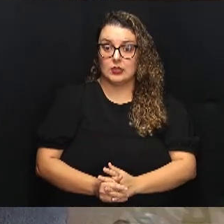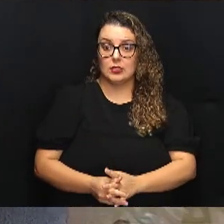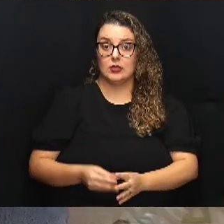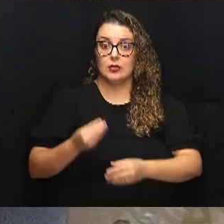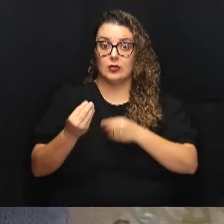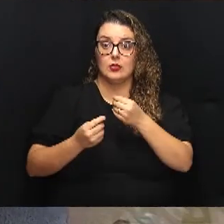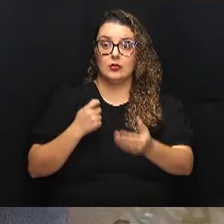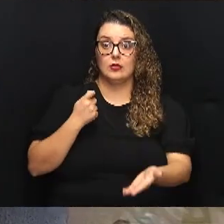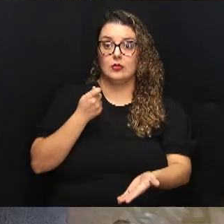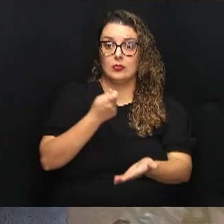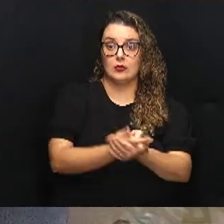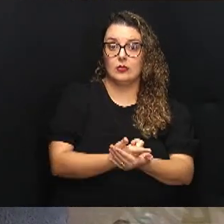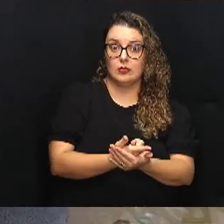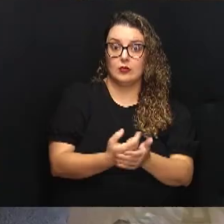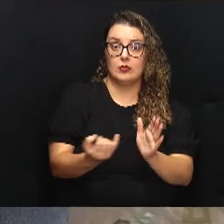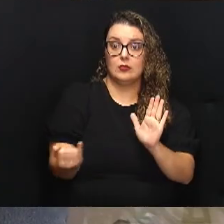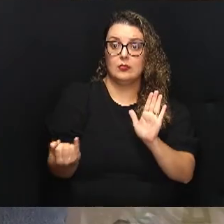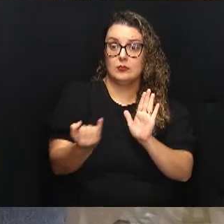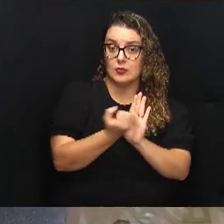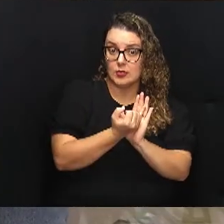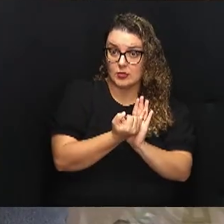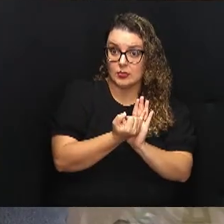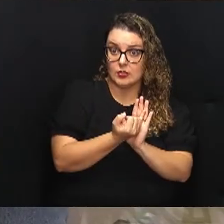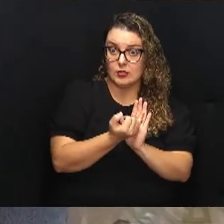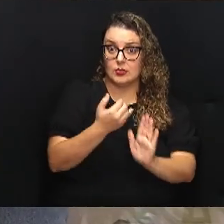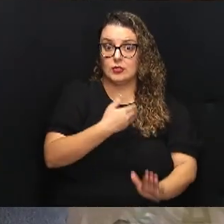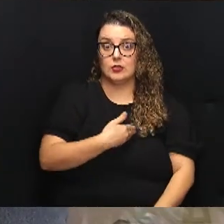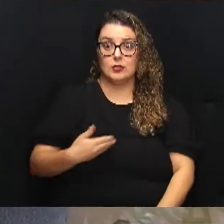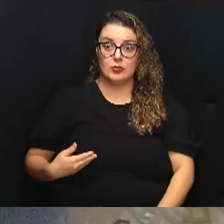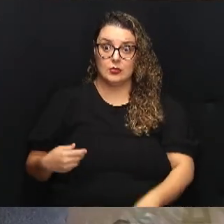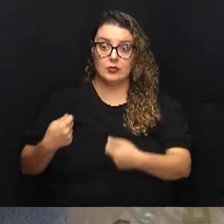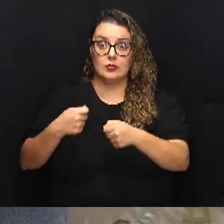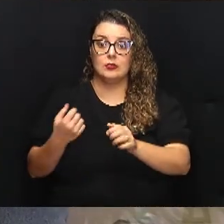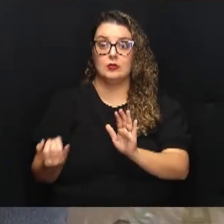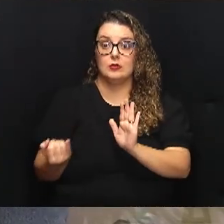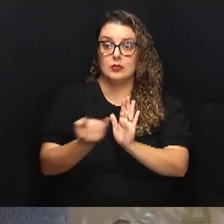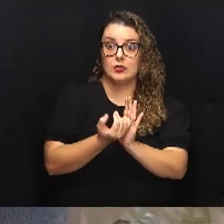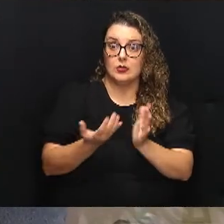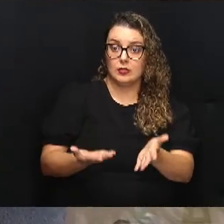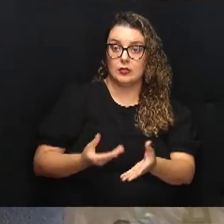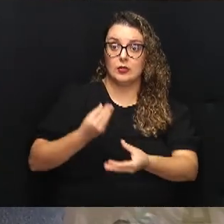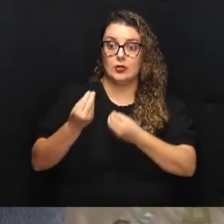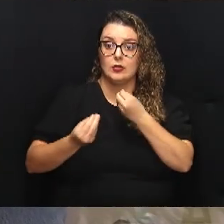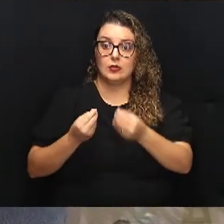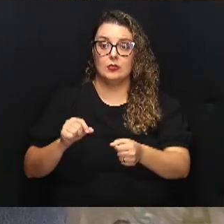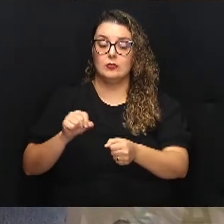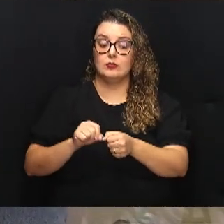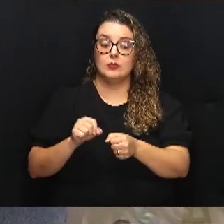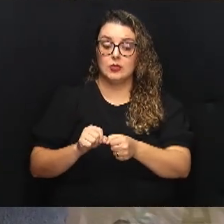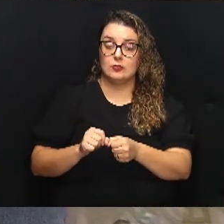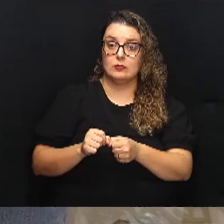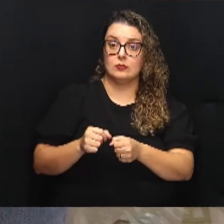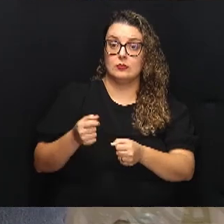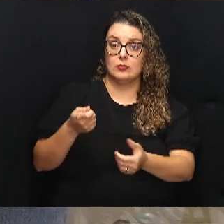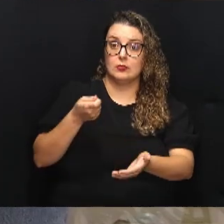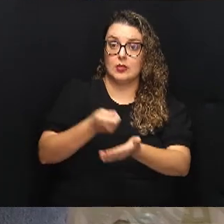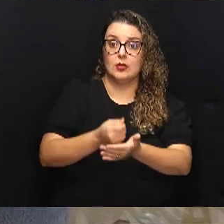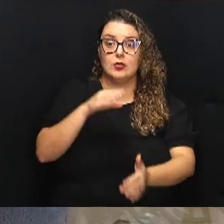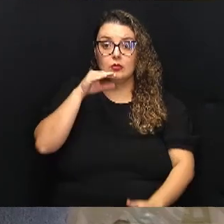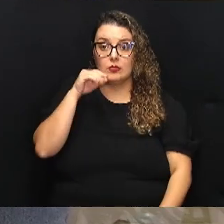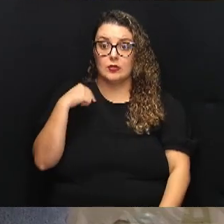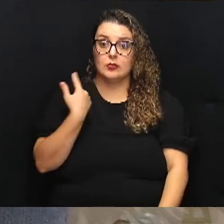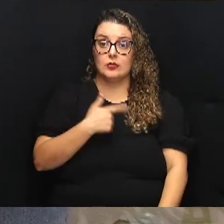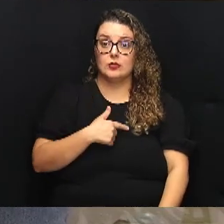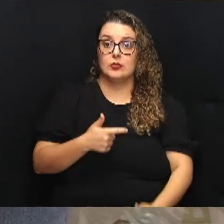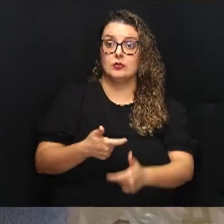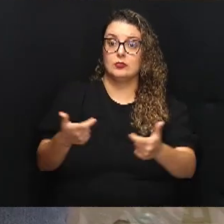pagar os impostos e o governo precisa desse imposto? Como é que vão fazer para manter os funcionários? Talvez nós tenhamos aí